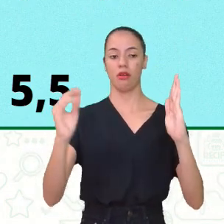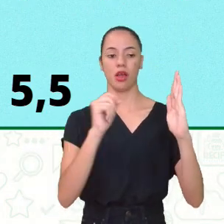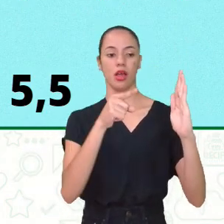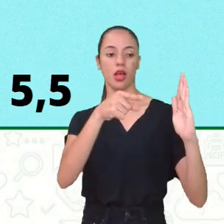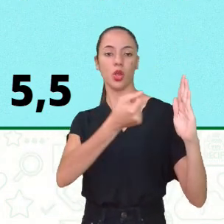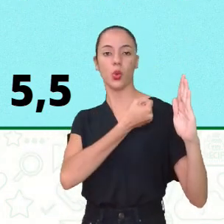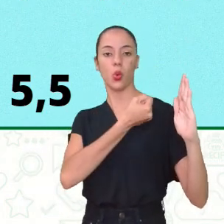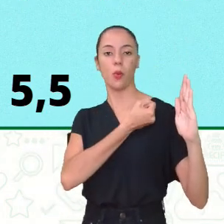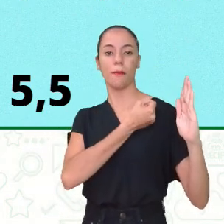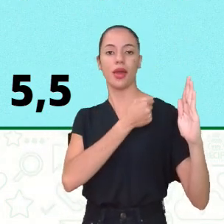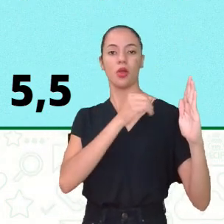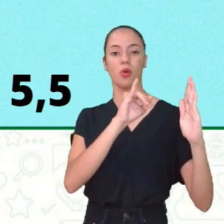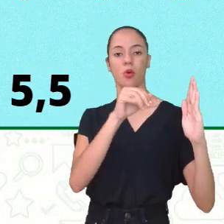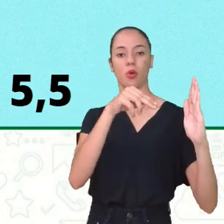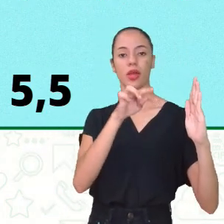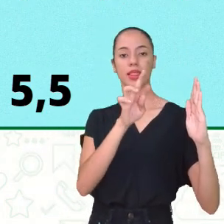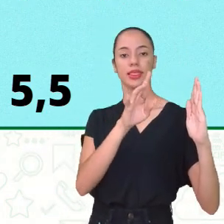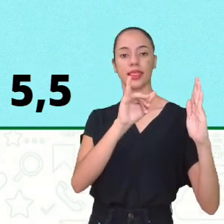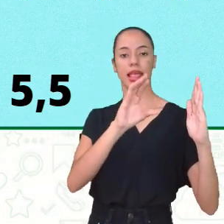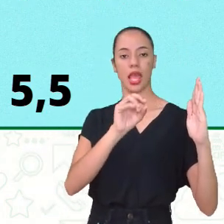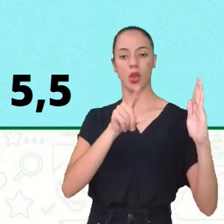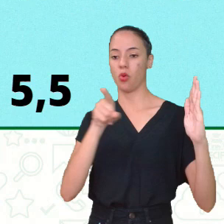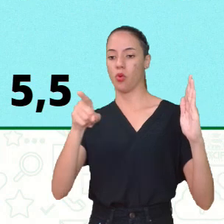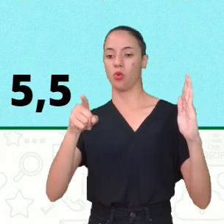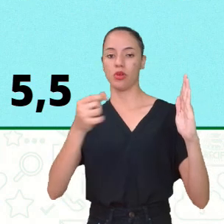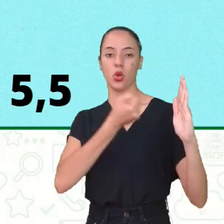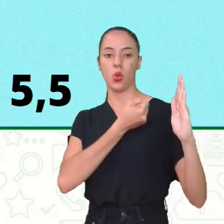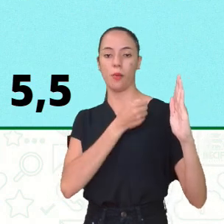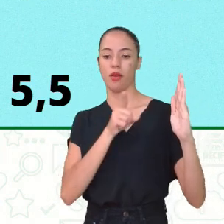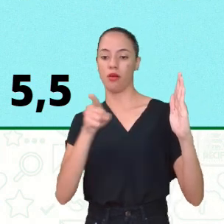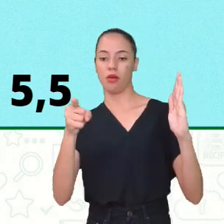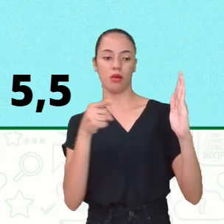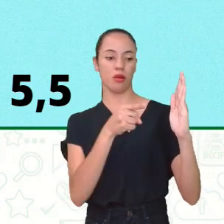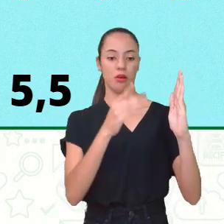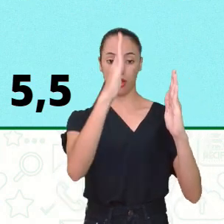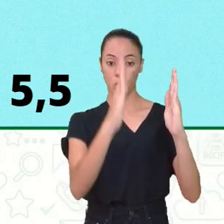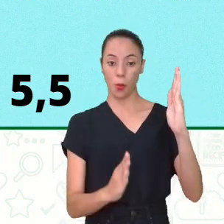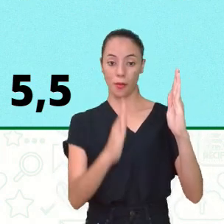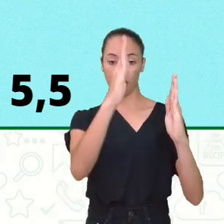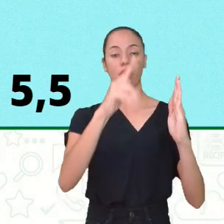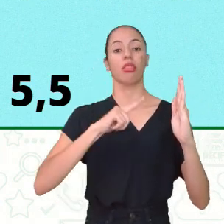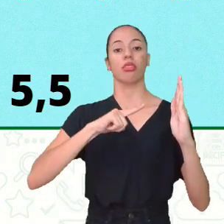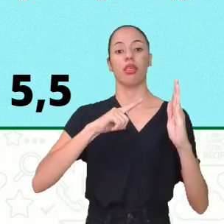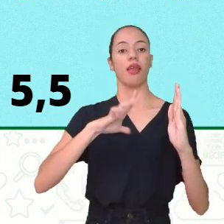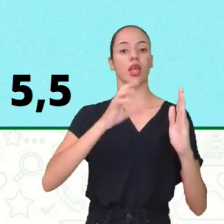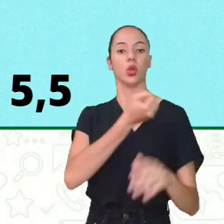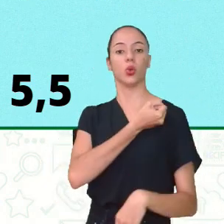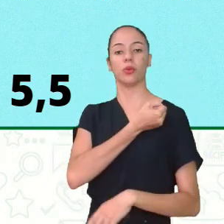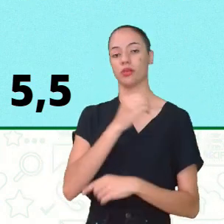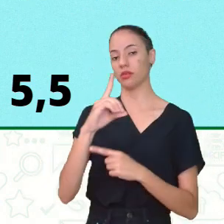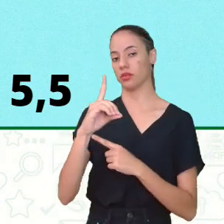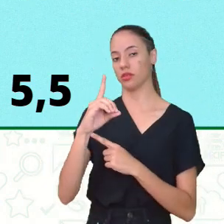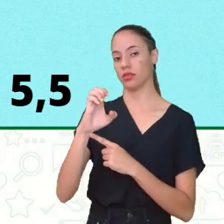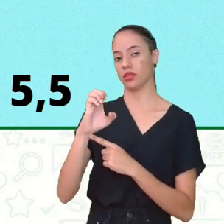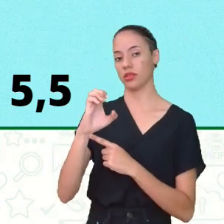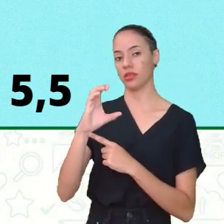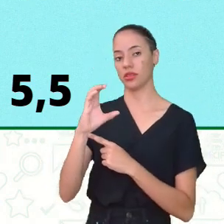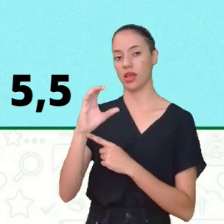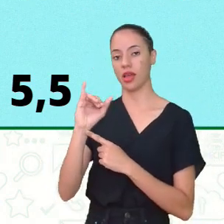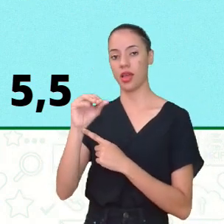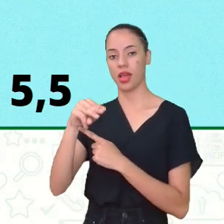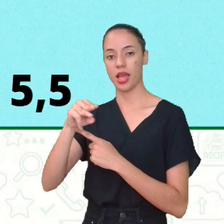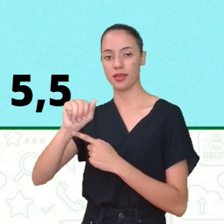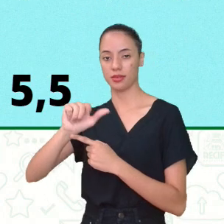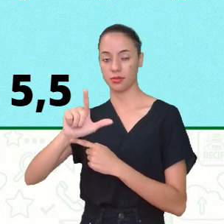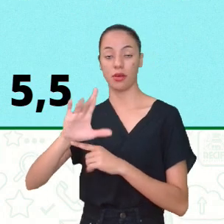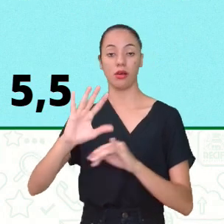outro, ali no meio eu tenho vários decimais, certo? Então,